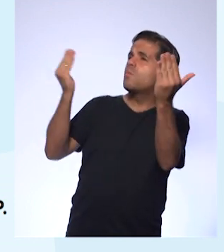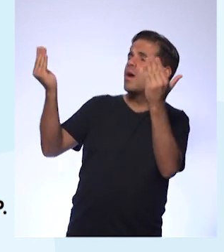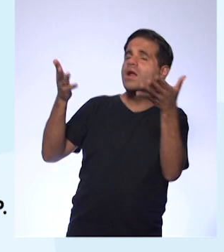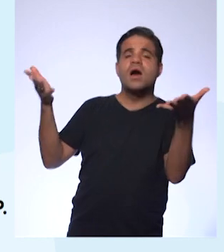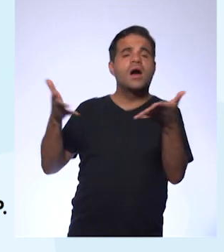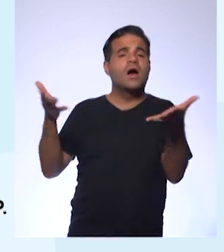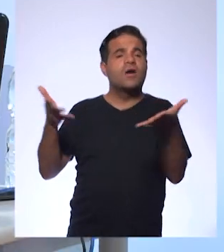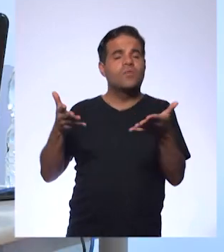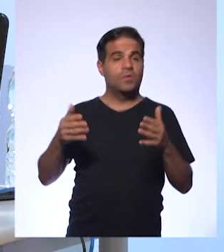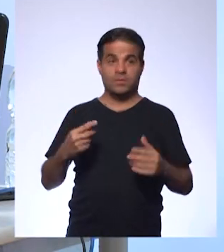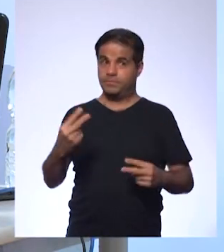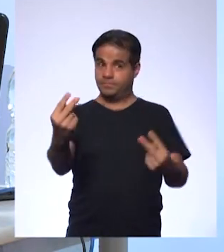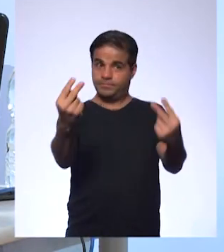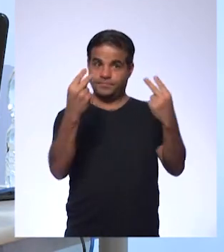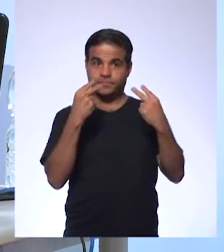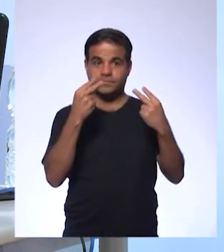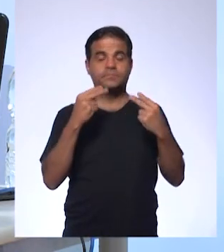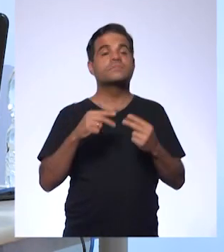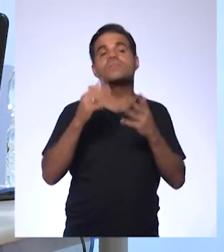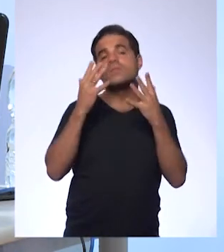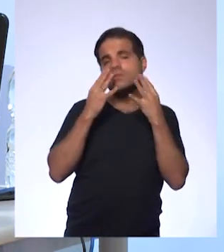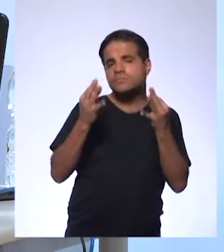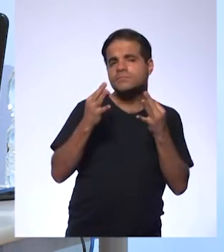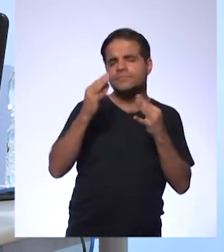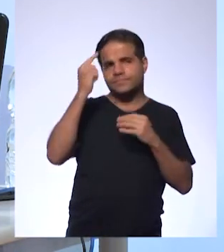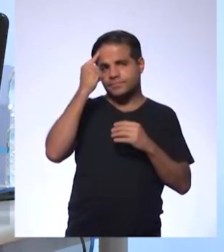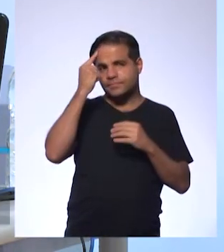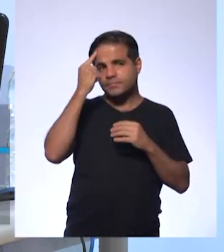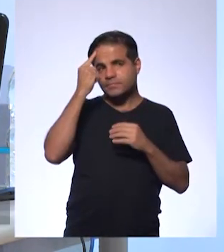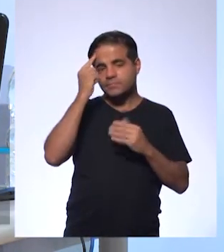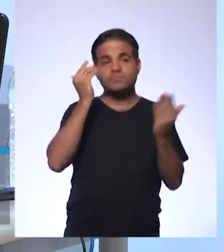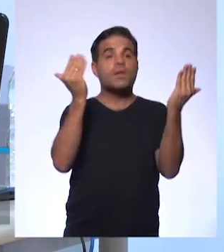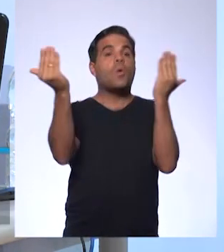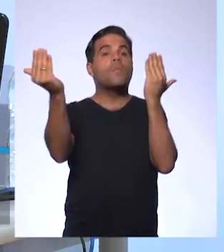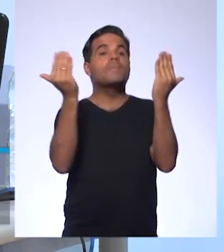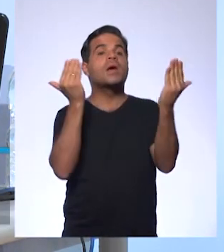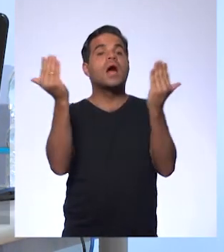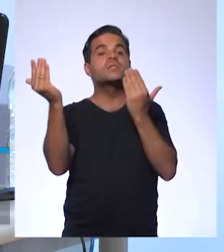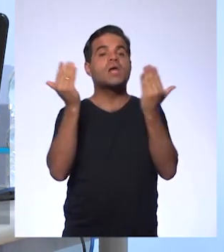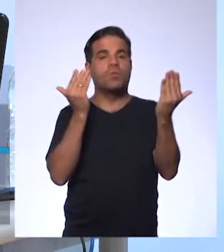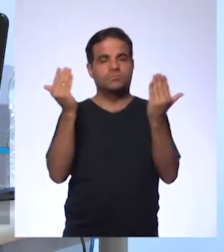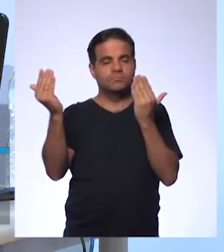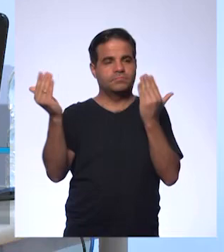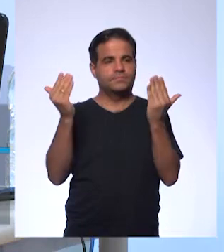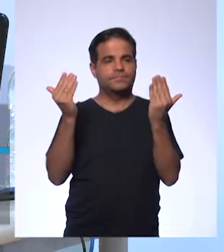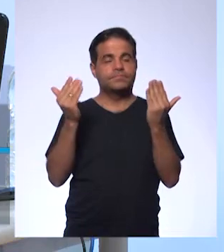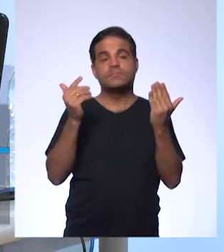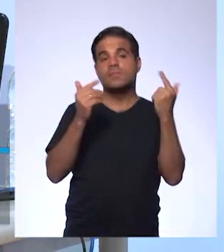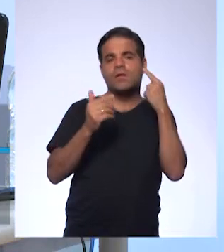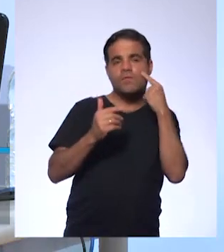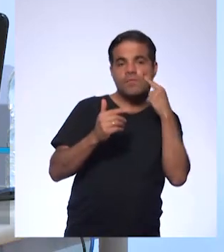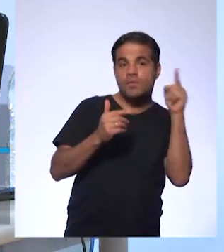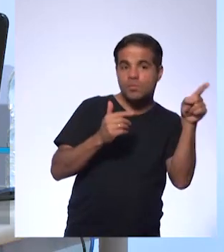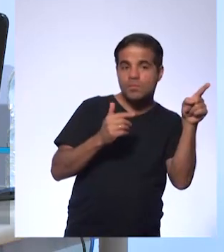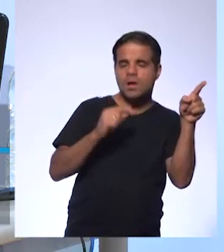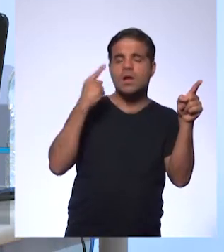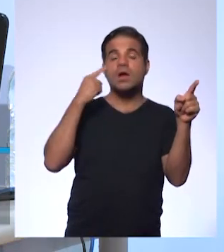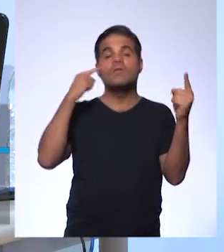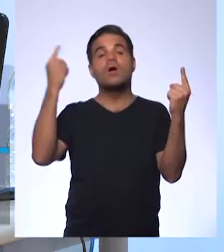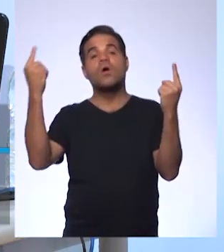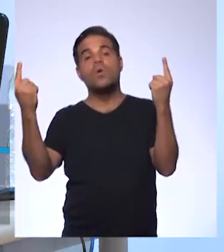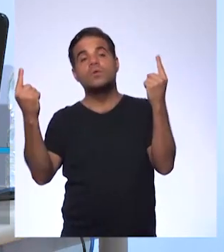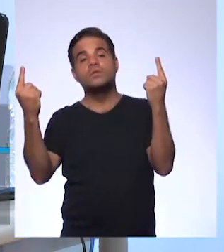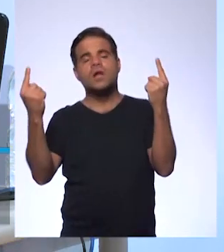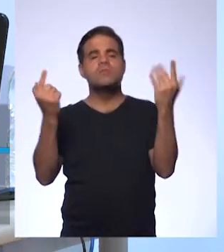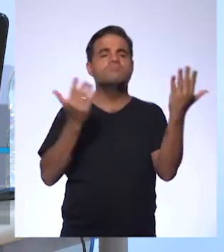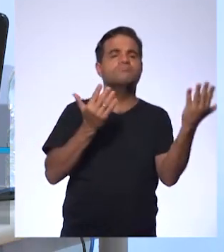agora, gente? Olha para mim aqui. Quero que vocês estabeleçam uma comparação. Ver aí uma e a